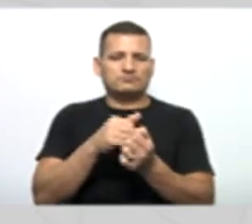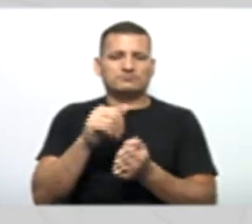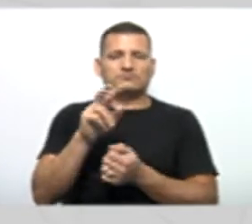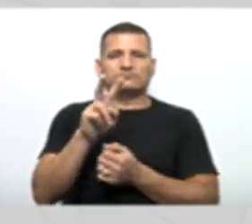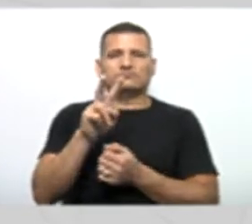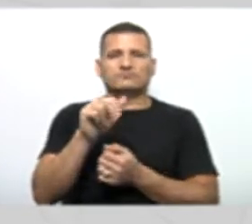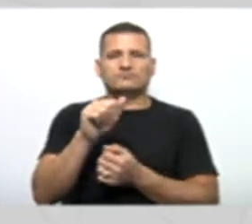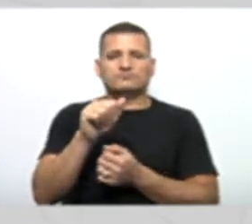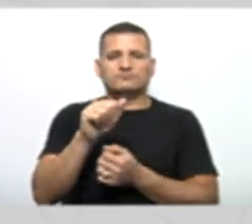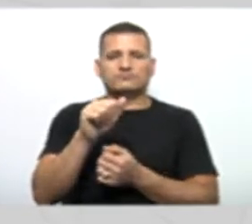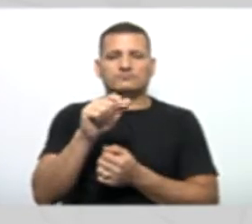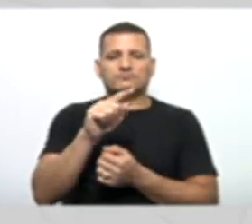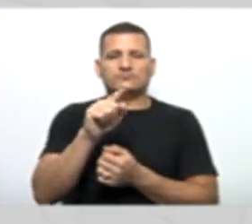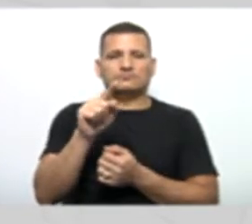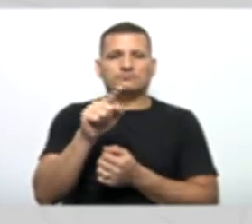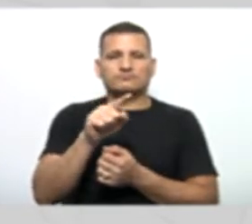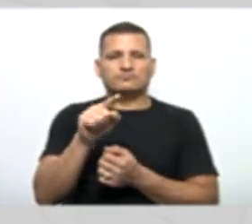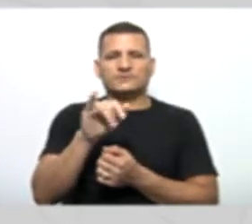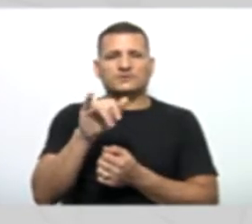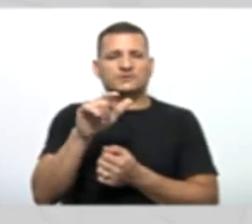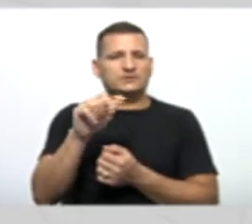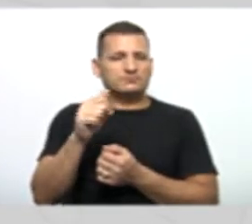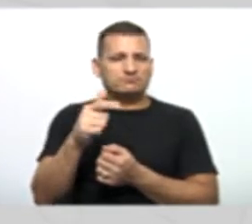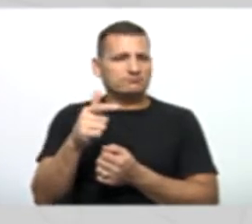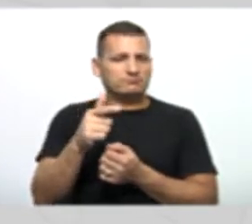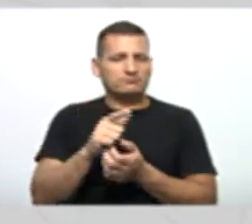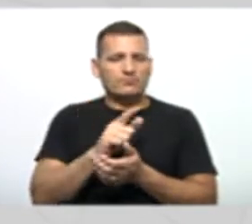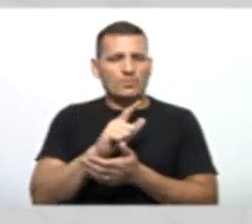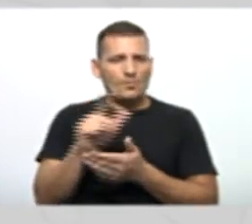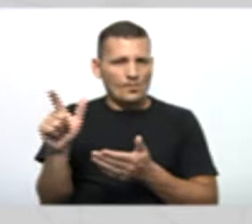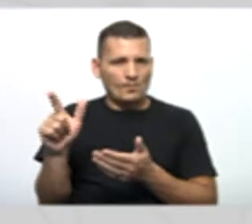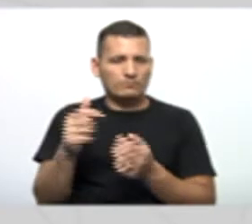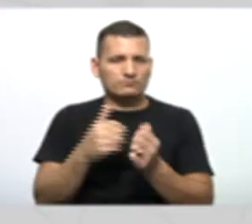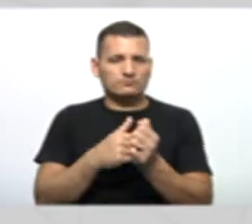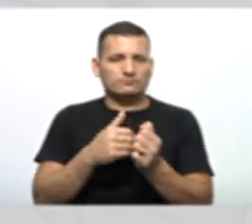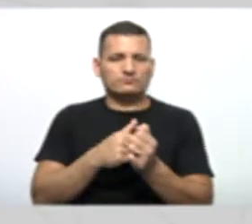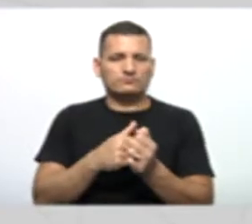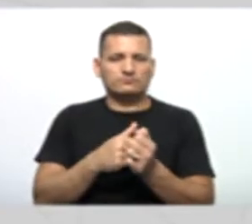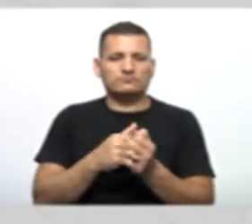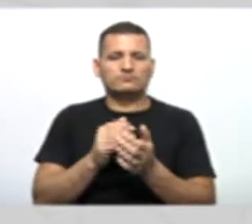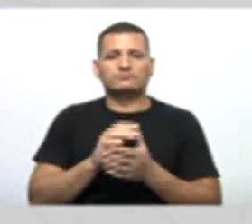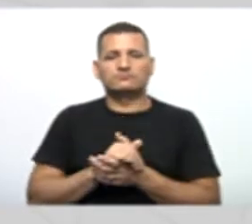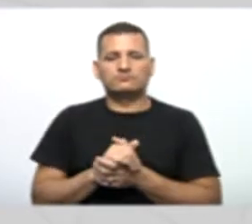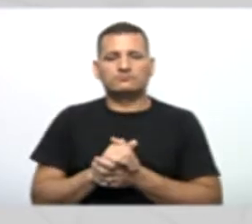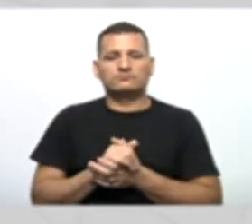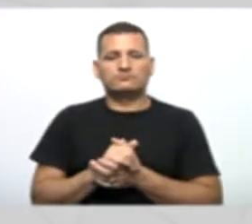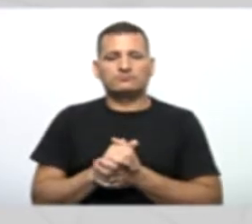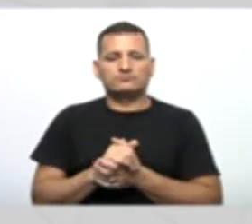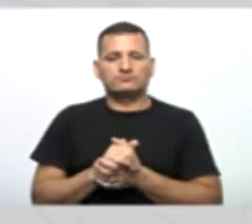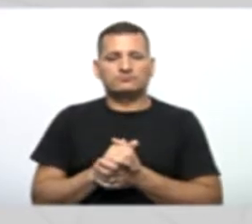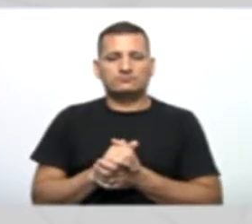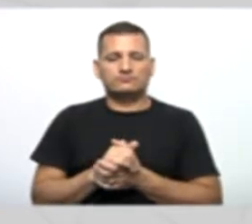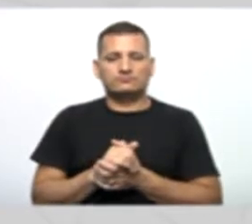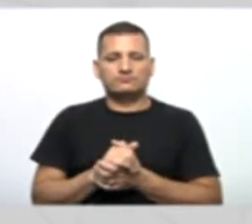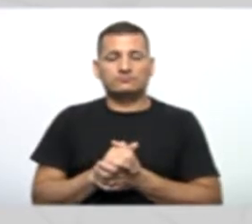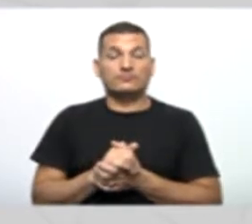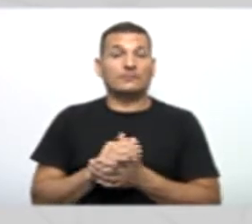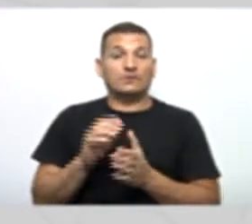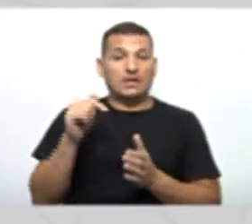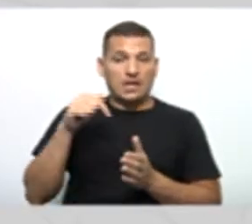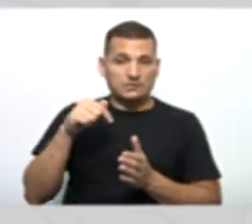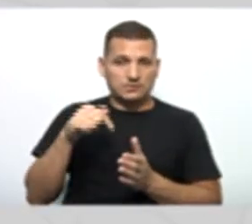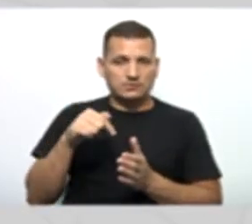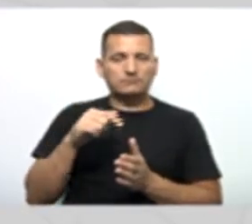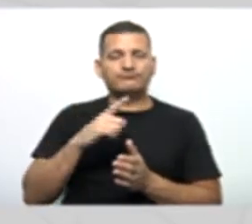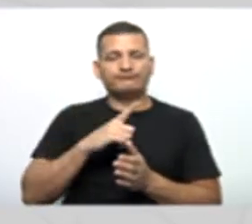você cria ele, basta você pressionar Enter que você vai conseguir acessar. No nosso aqui, nós criamos uma